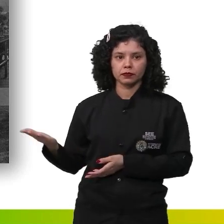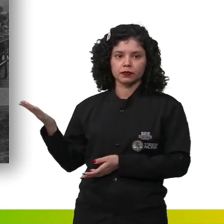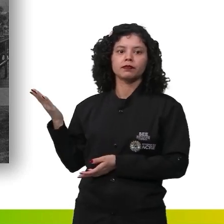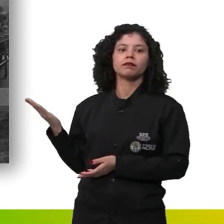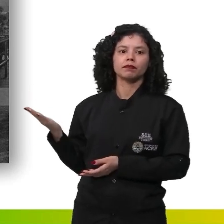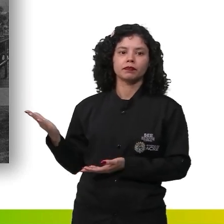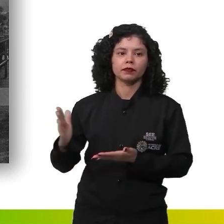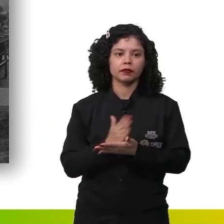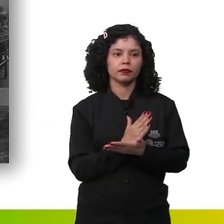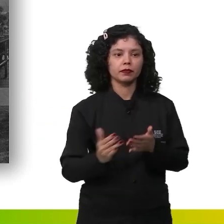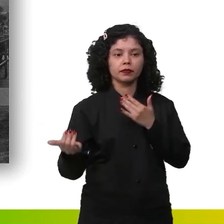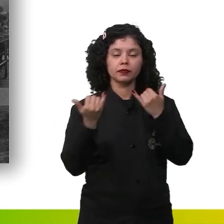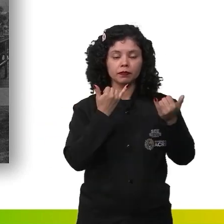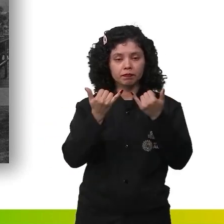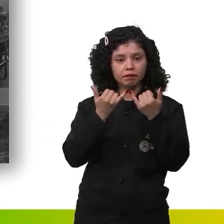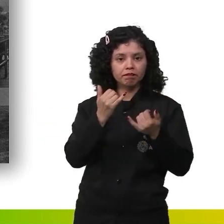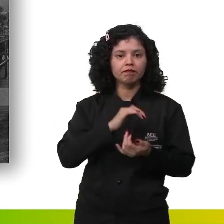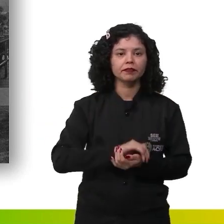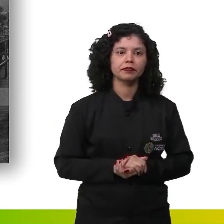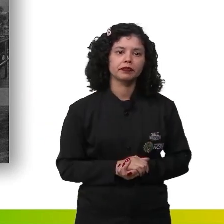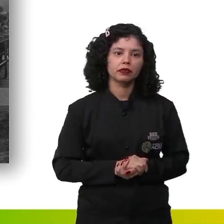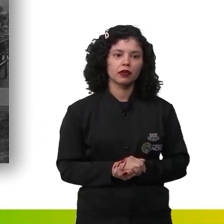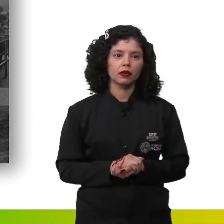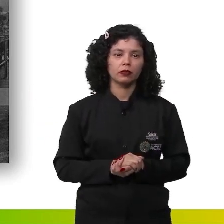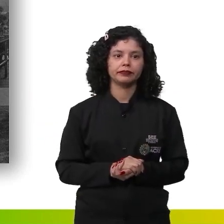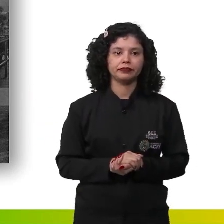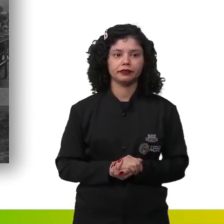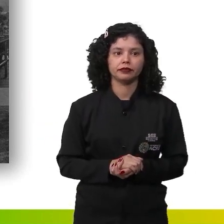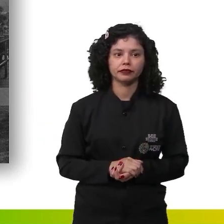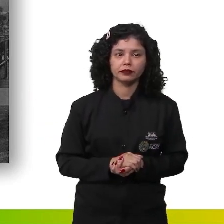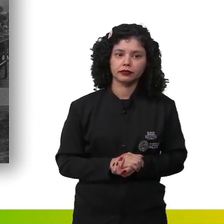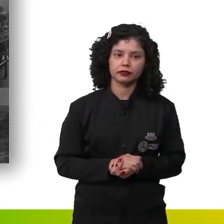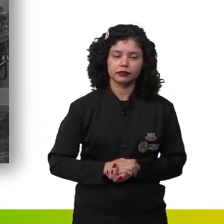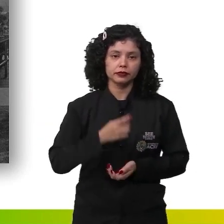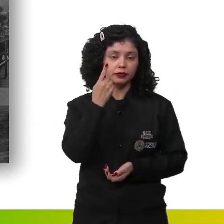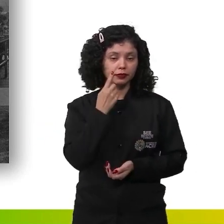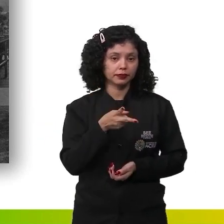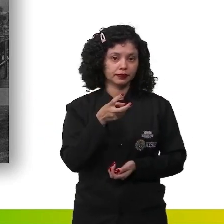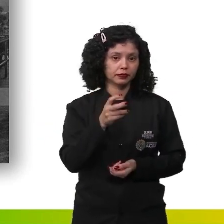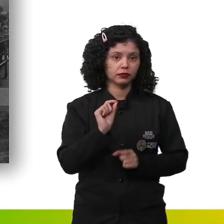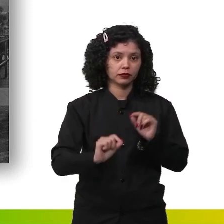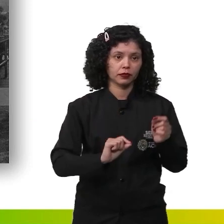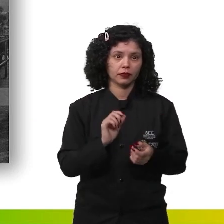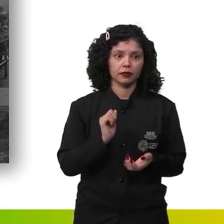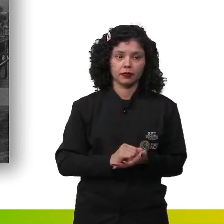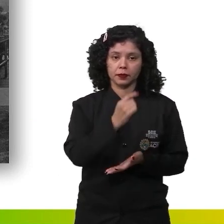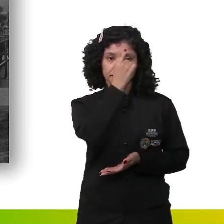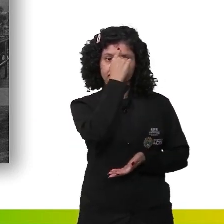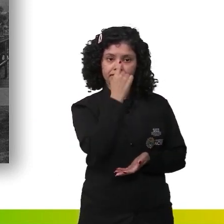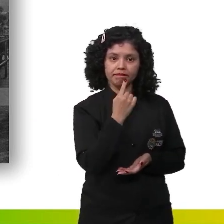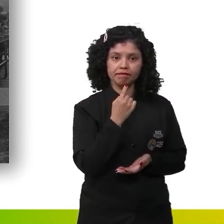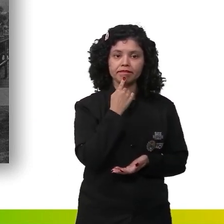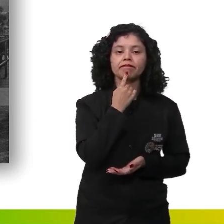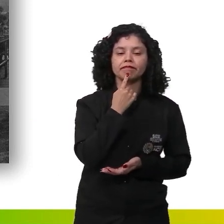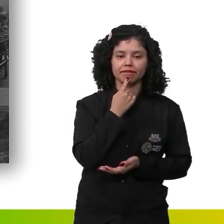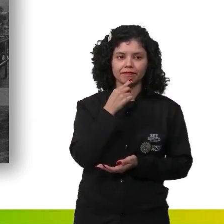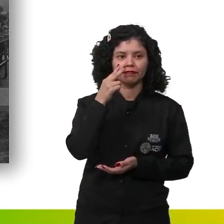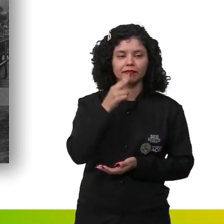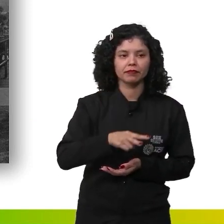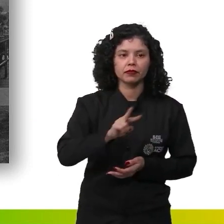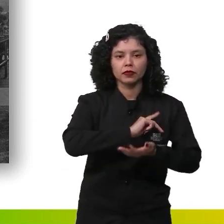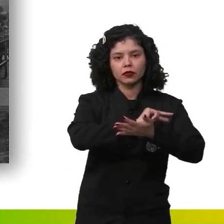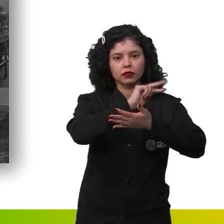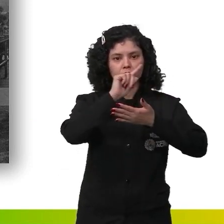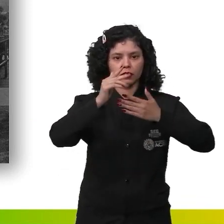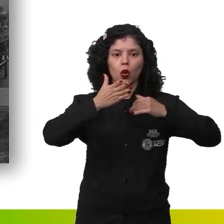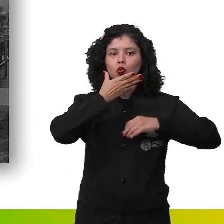que tem algumas informações, e aí o que é que nós podemos aqui perceber? Nós temos aqui uma imagem em que vocês veem